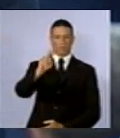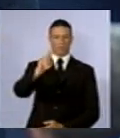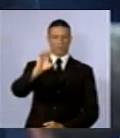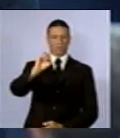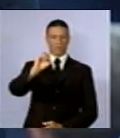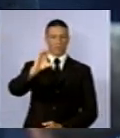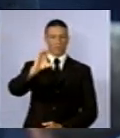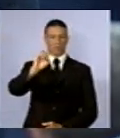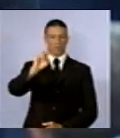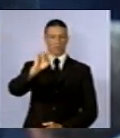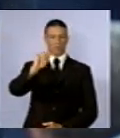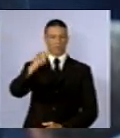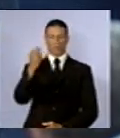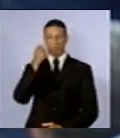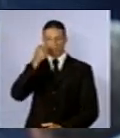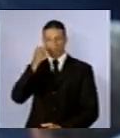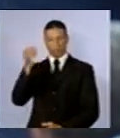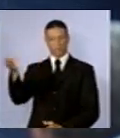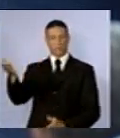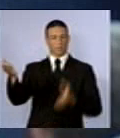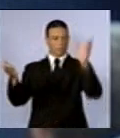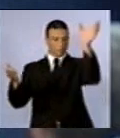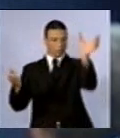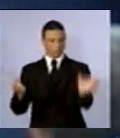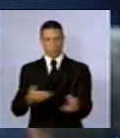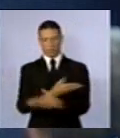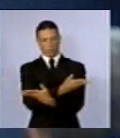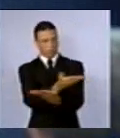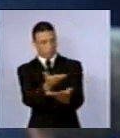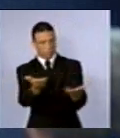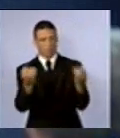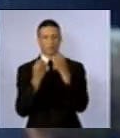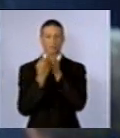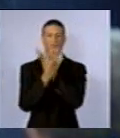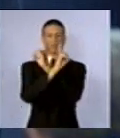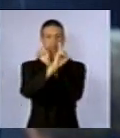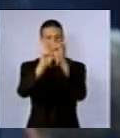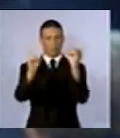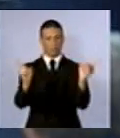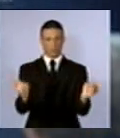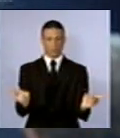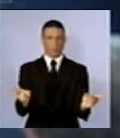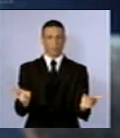da presente audiência pública, aos demais, um bom dia.